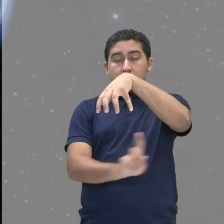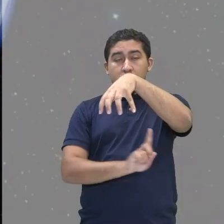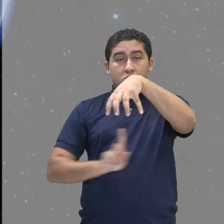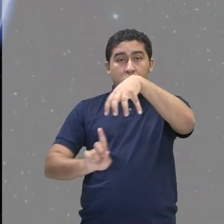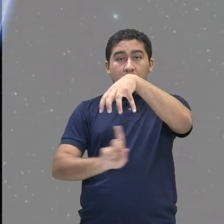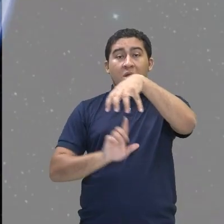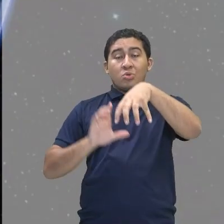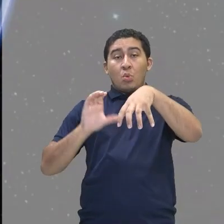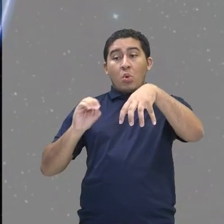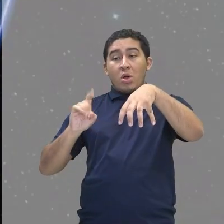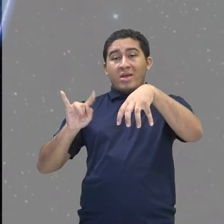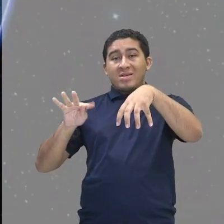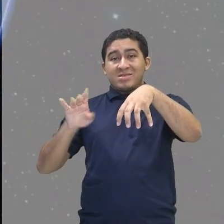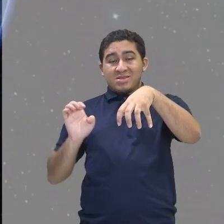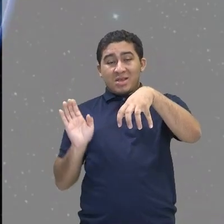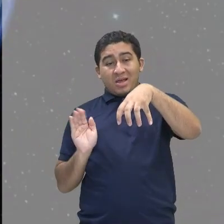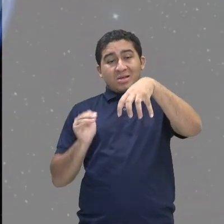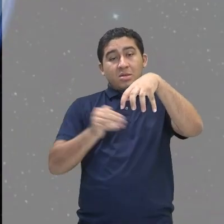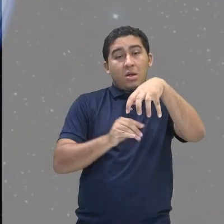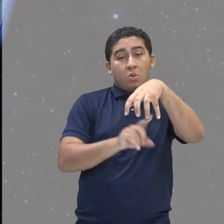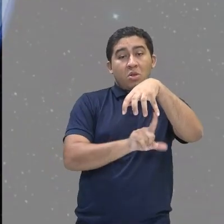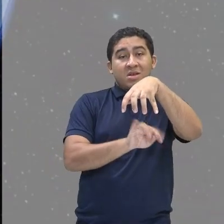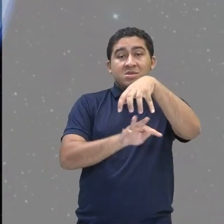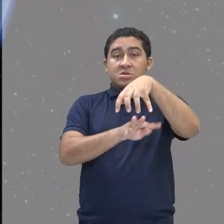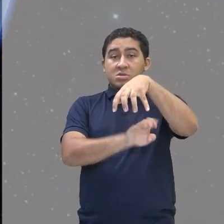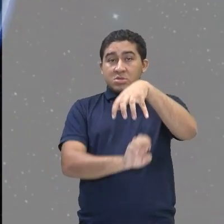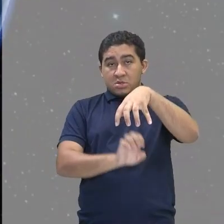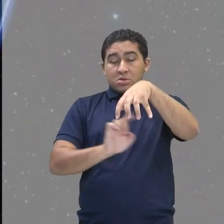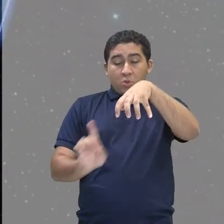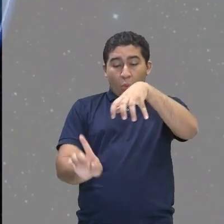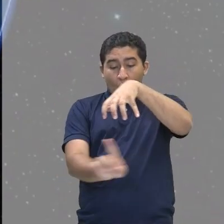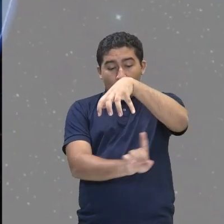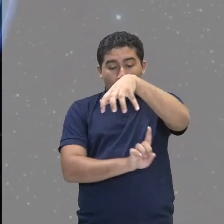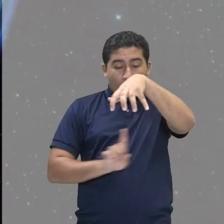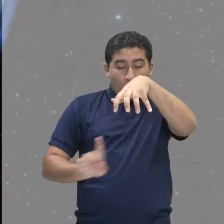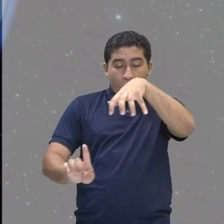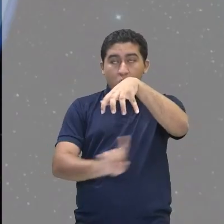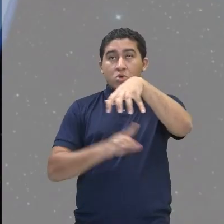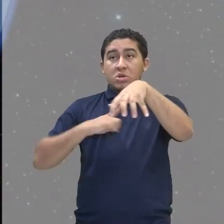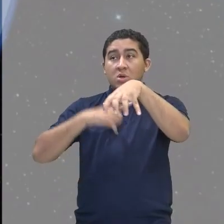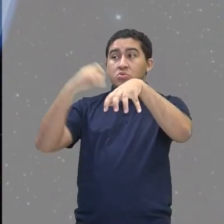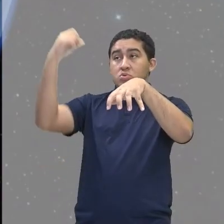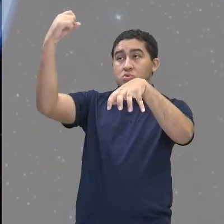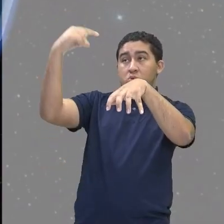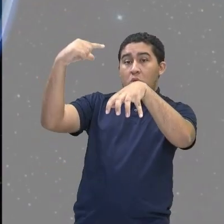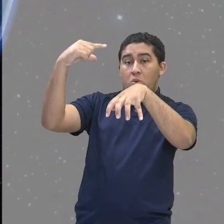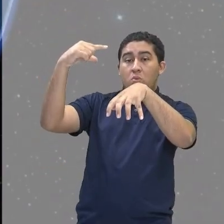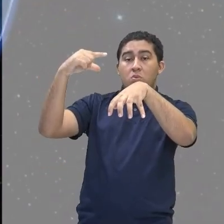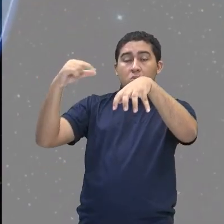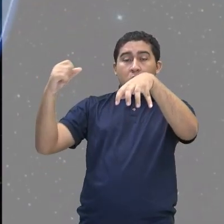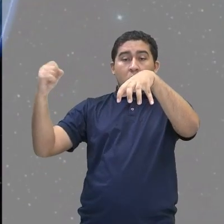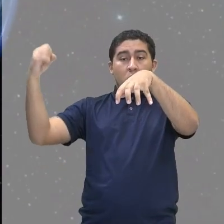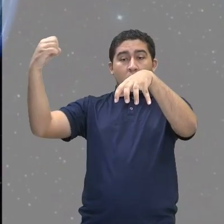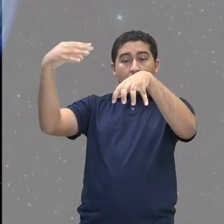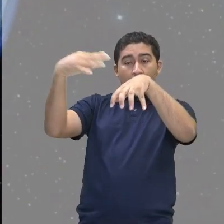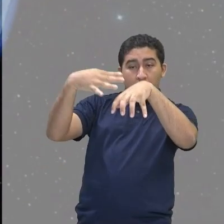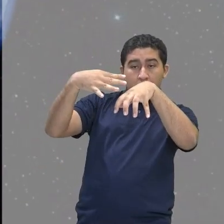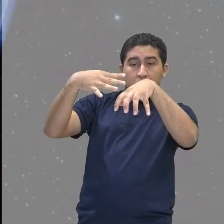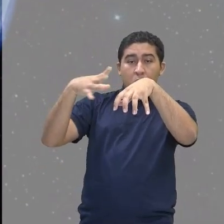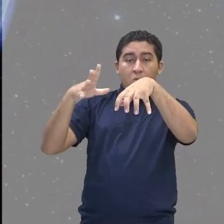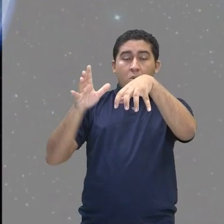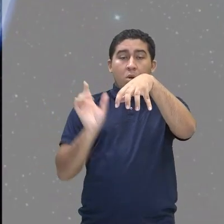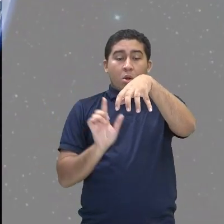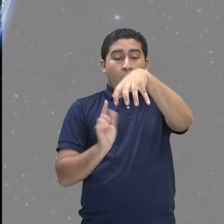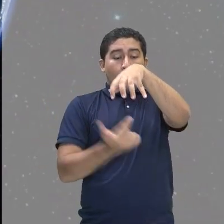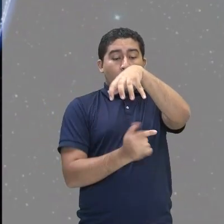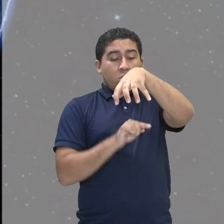Então, essa faixa da Terra que vai sendo iluminada, né, pelo Sol e a outra